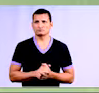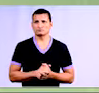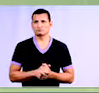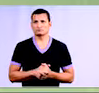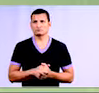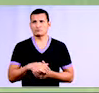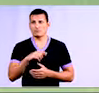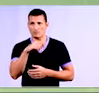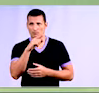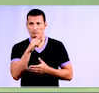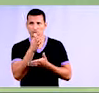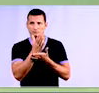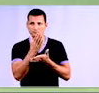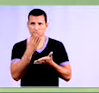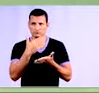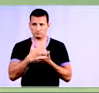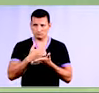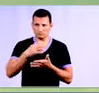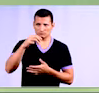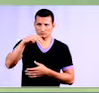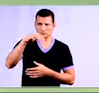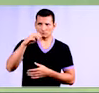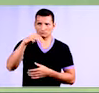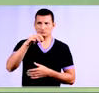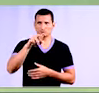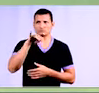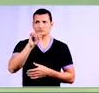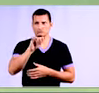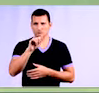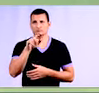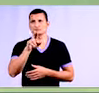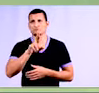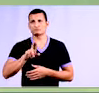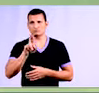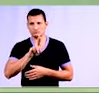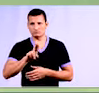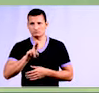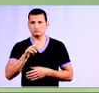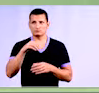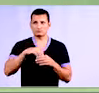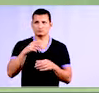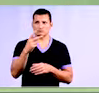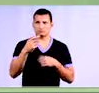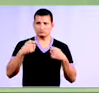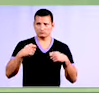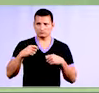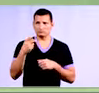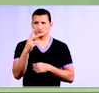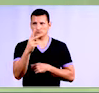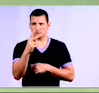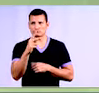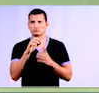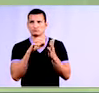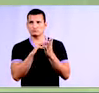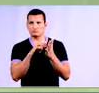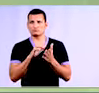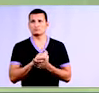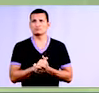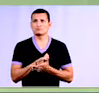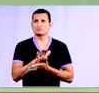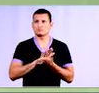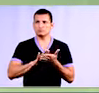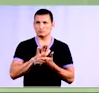fragmentação, essa divisão da memória seja utilizada dentro da sua necessidade, de sua característica, e